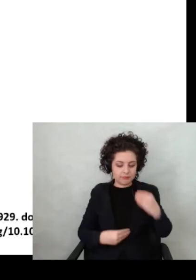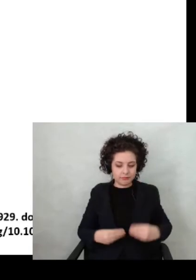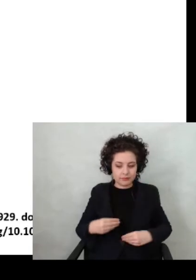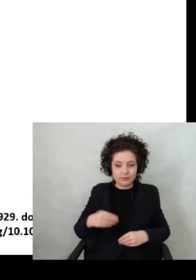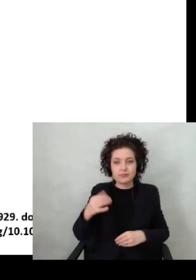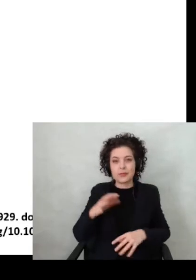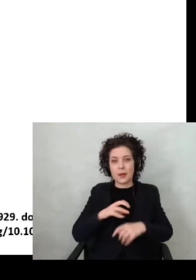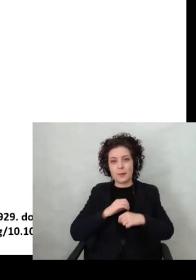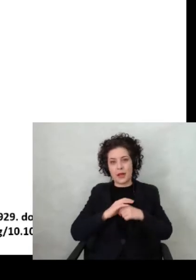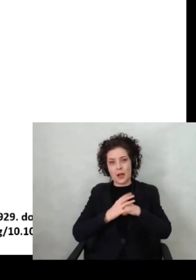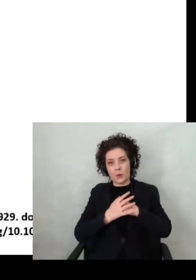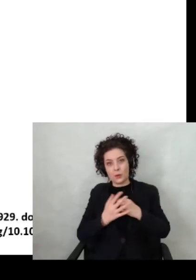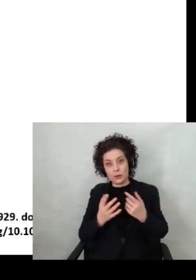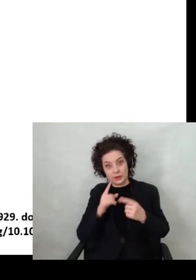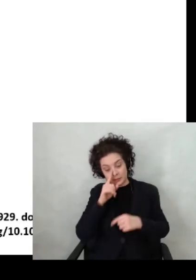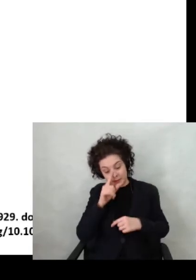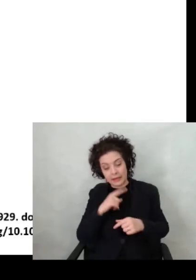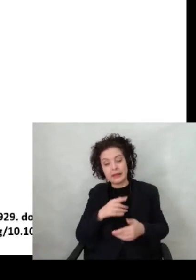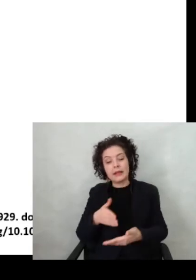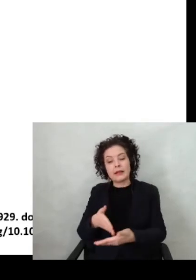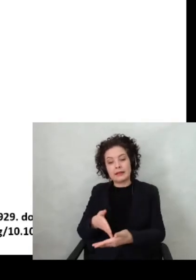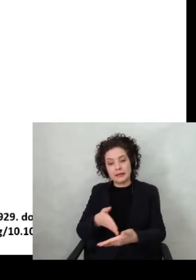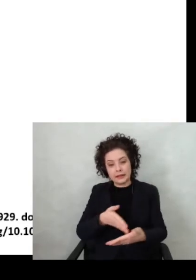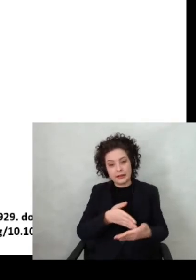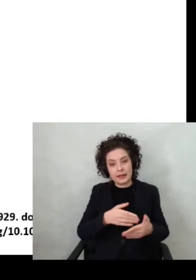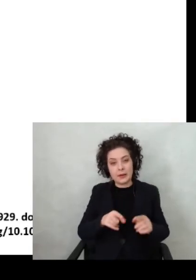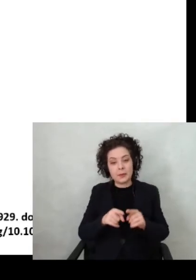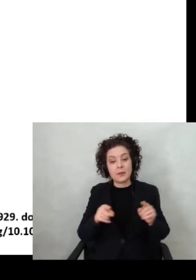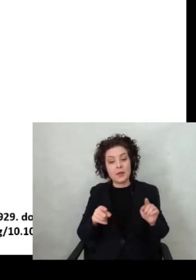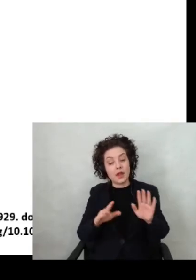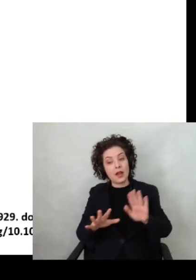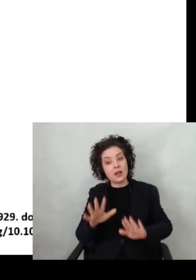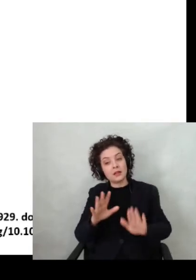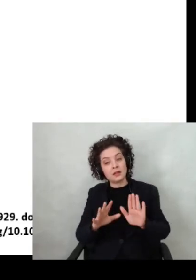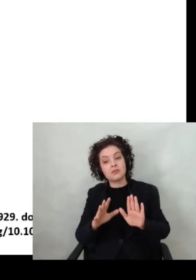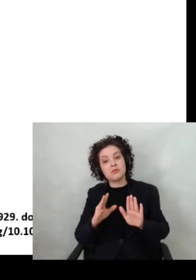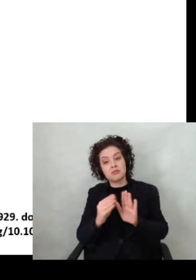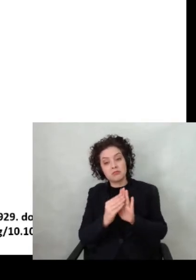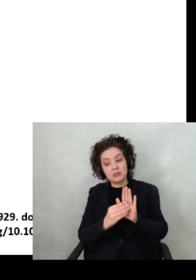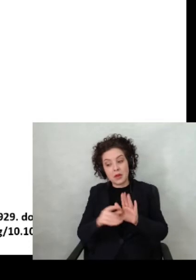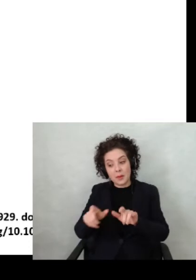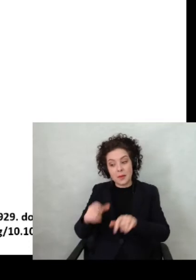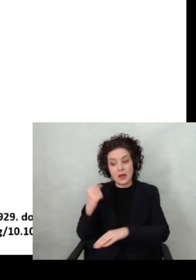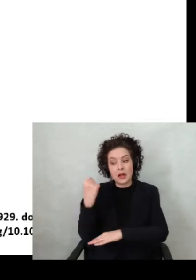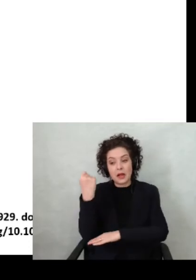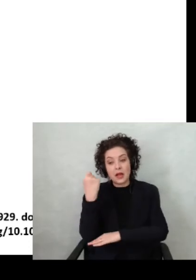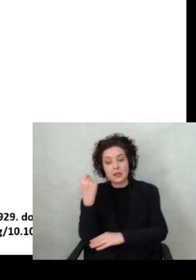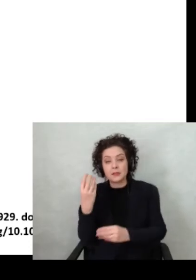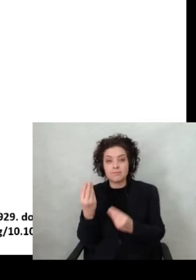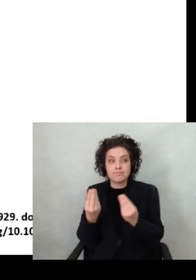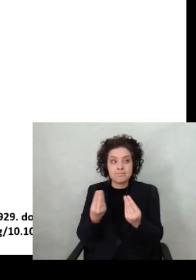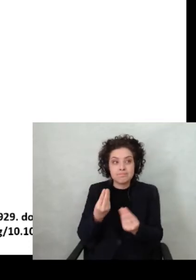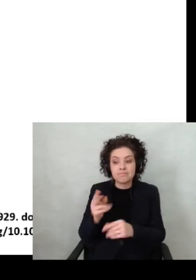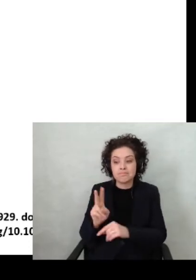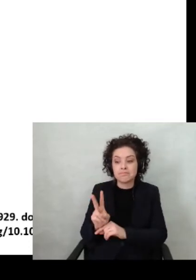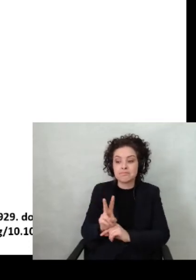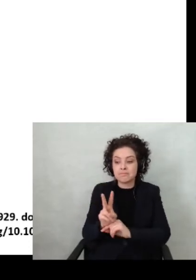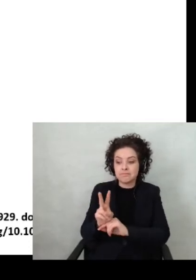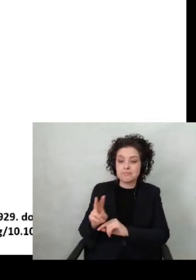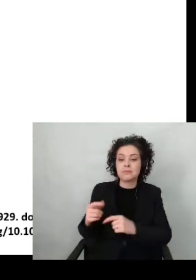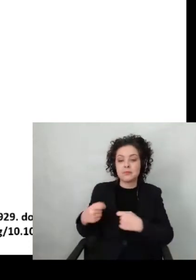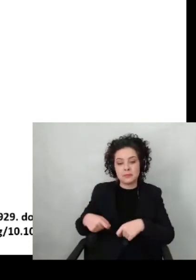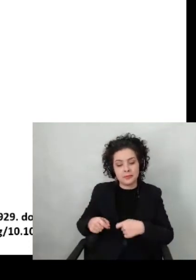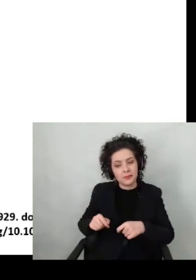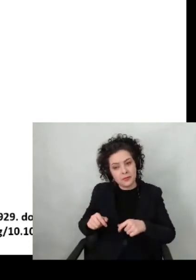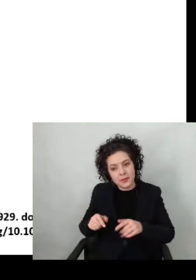existem limitações, mas postula-se que em pacientes de alto risco deva haver uma monitoração ativa desses fenômenos